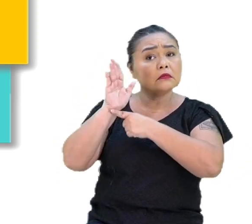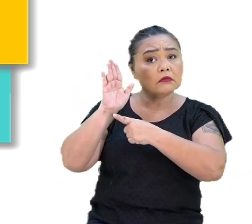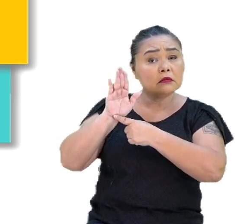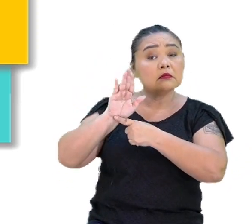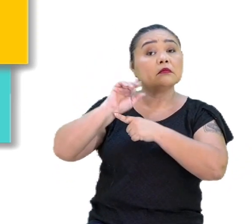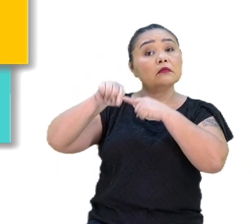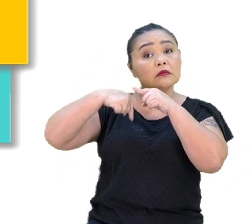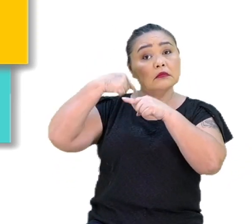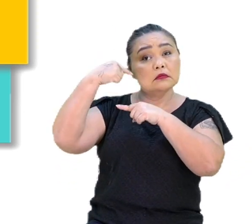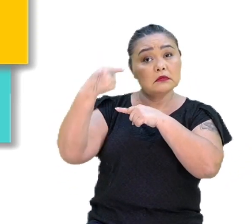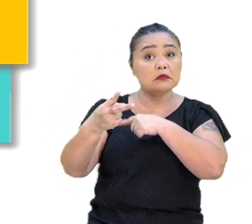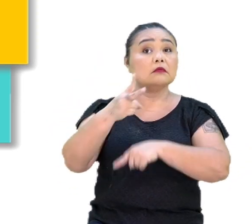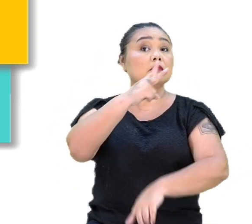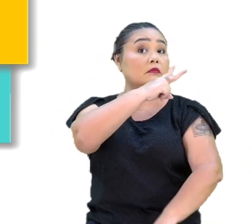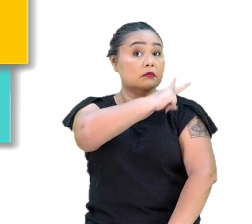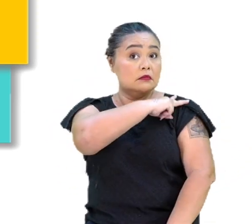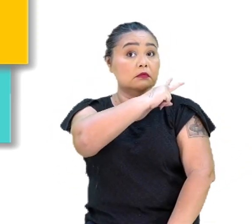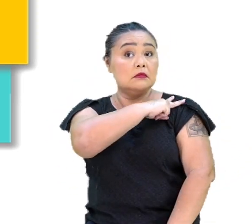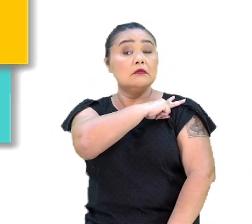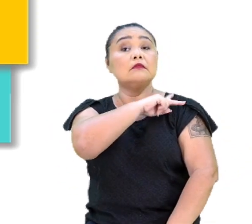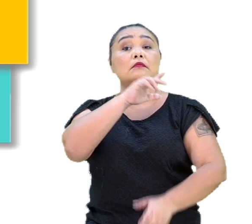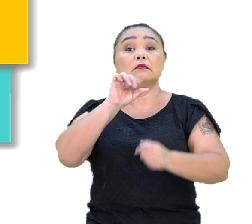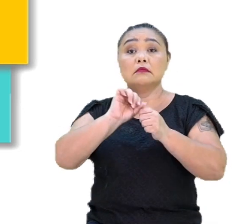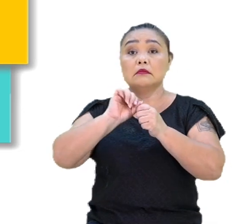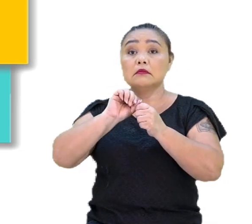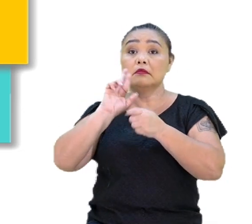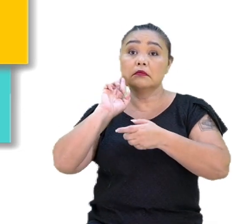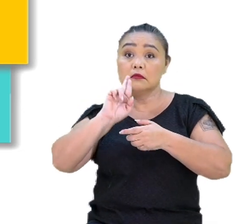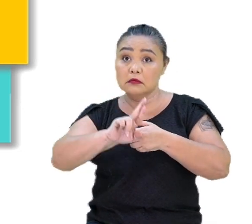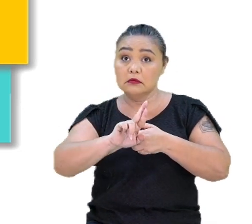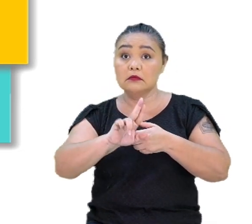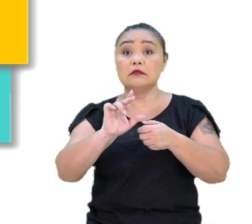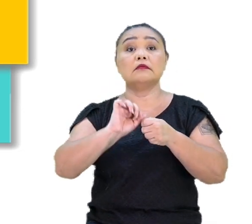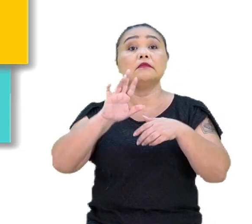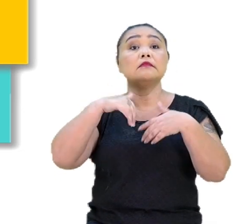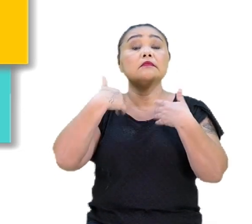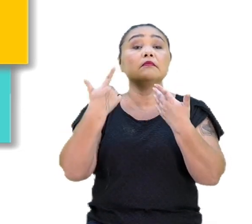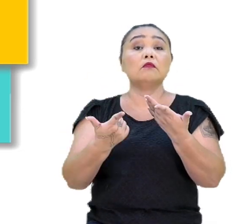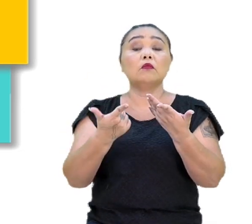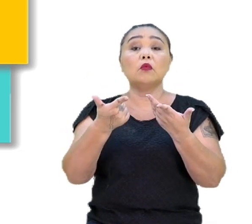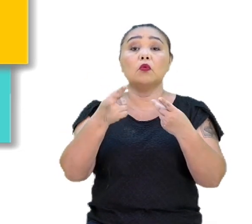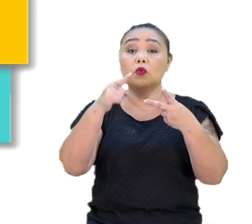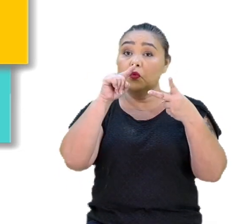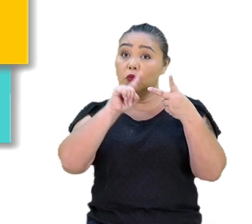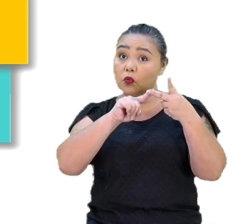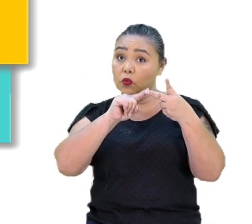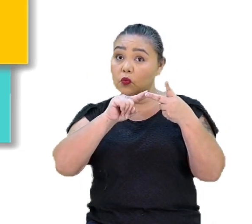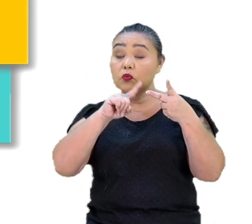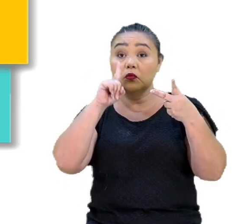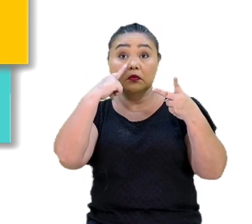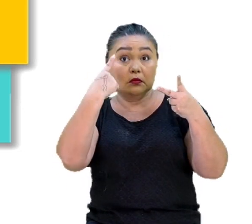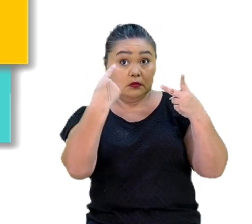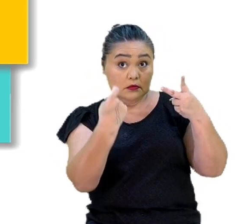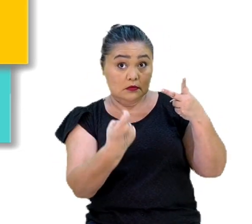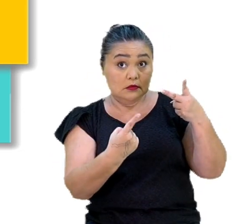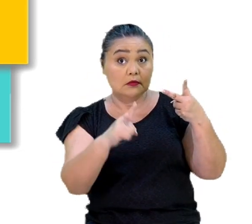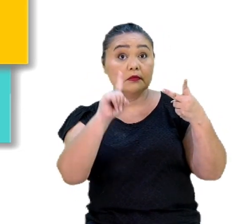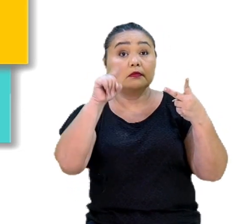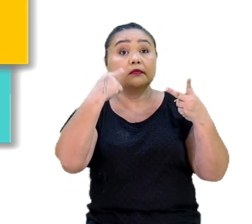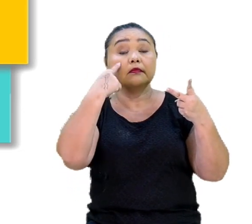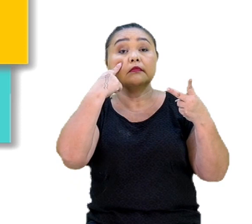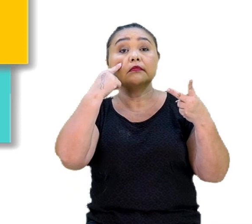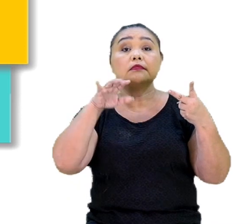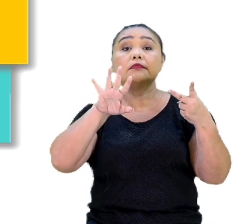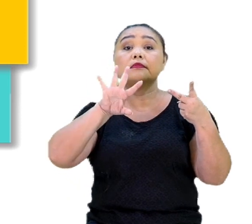vocês estiverem lá no segundo ano e a gente for trabalhar soluções. Outro ponto muito interessante é os estados